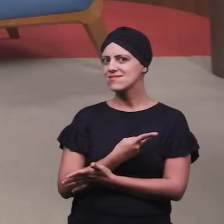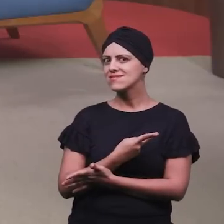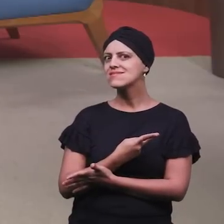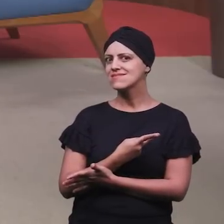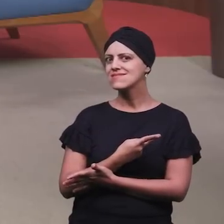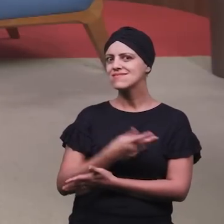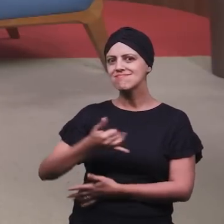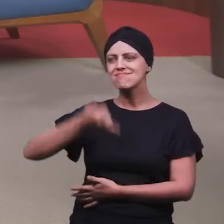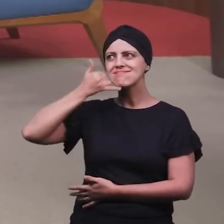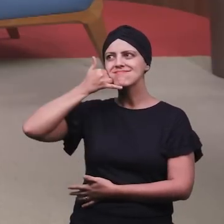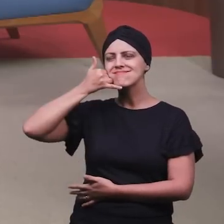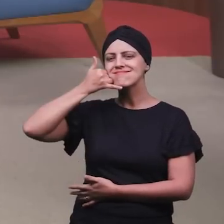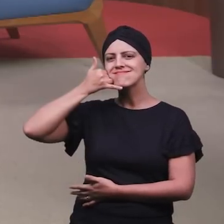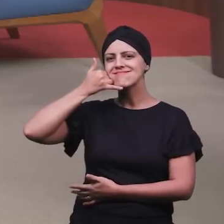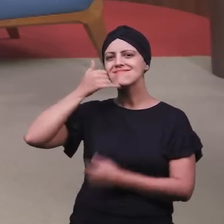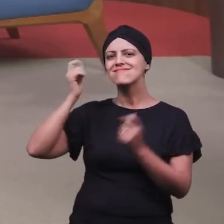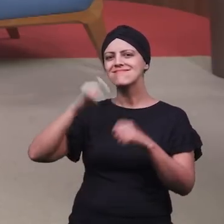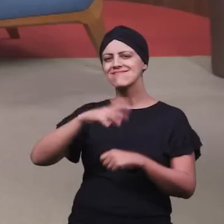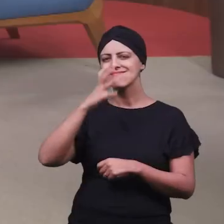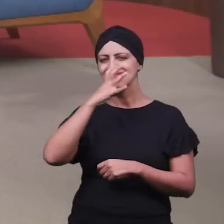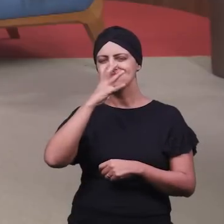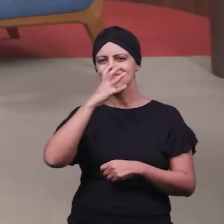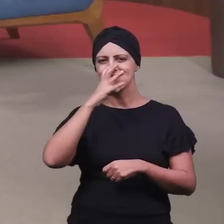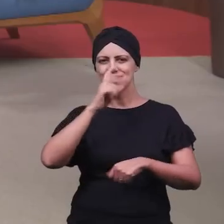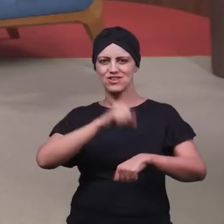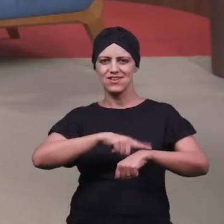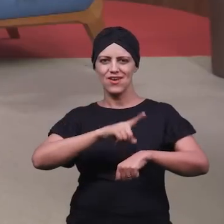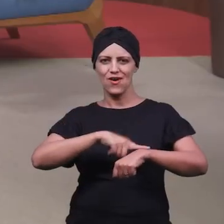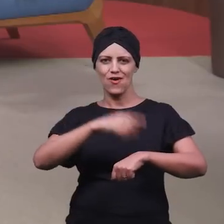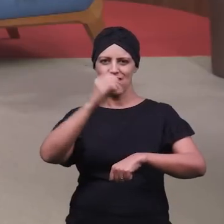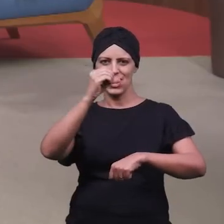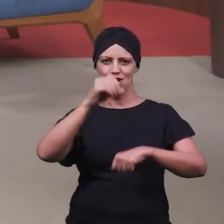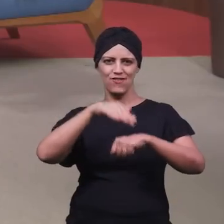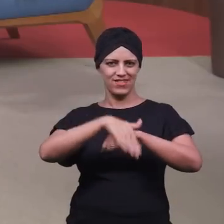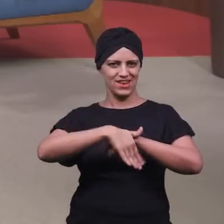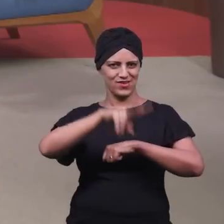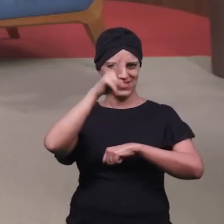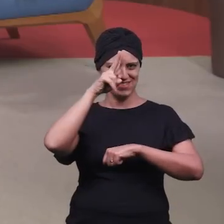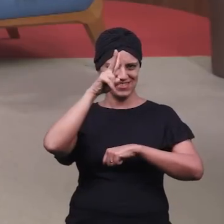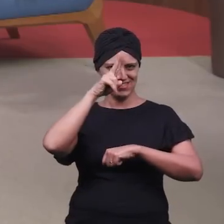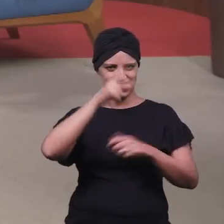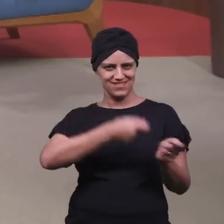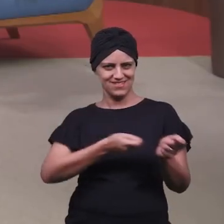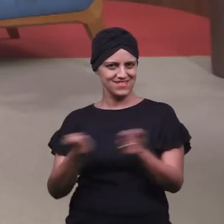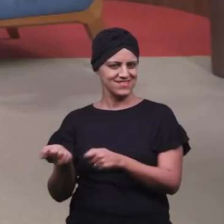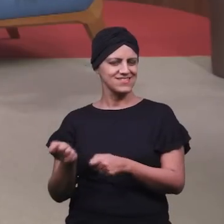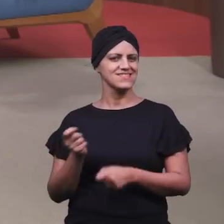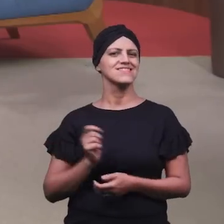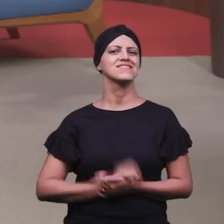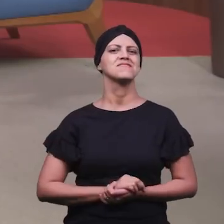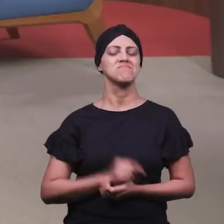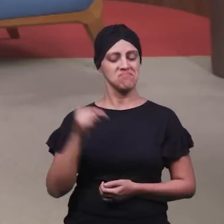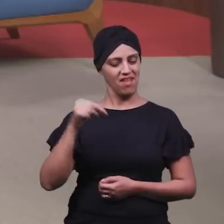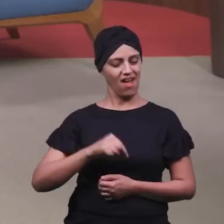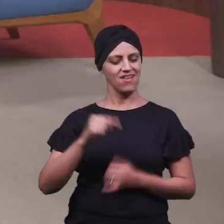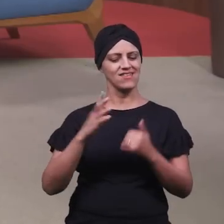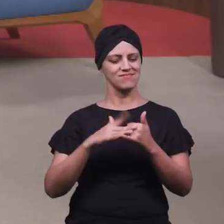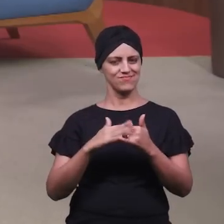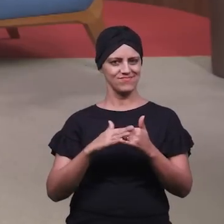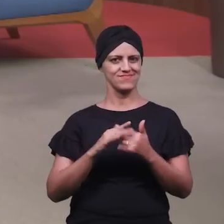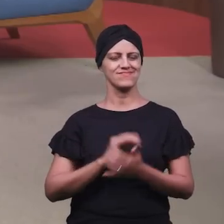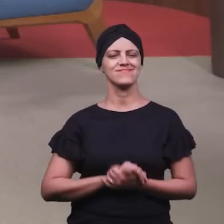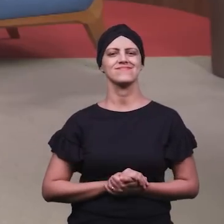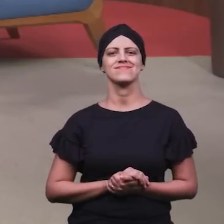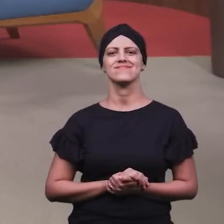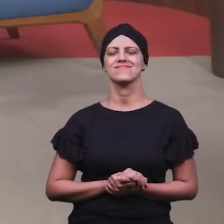estão vivendo ao ligar para o 0800, é só assistir a esse programa que vai ao ar toda segunda-feira às 21 horas aqui